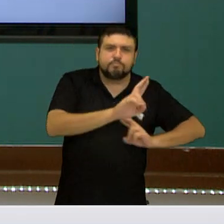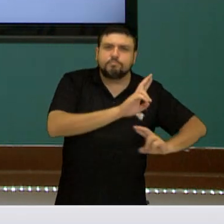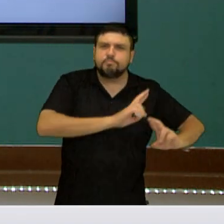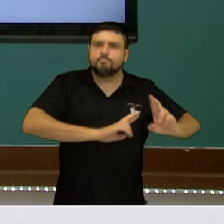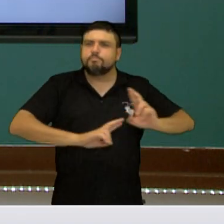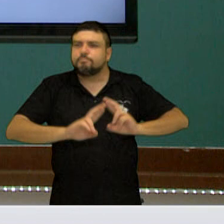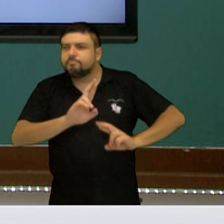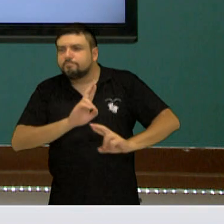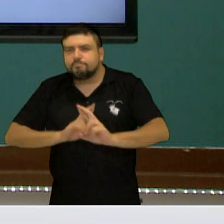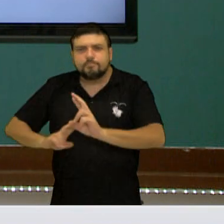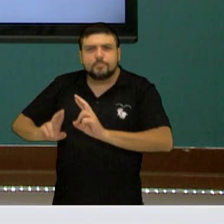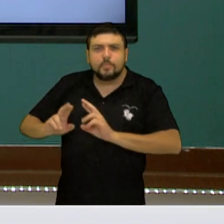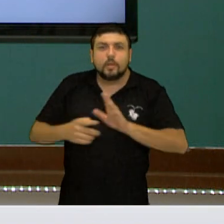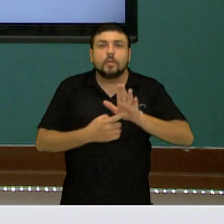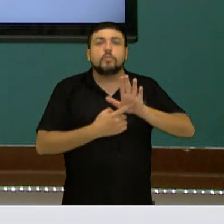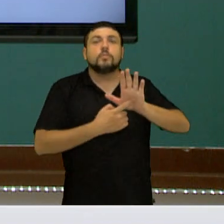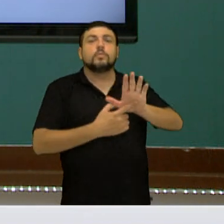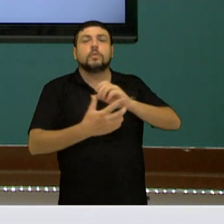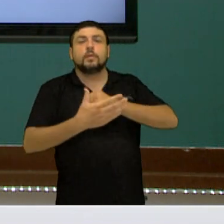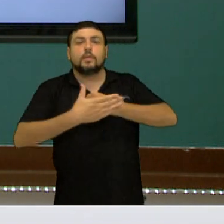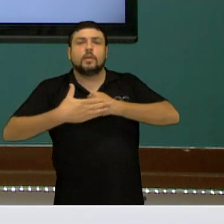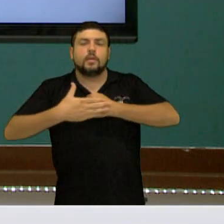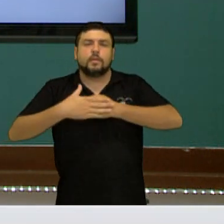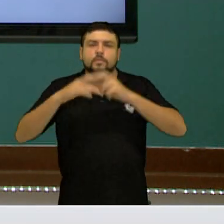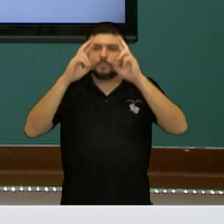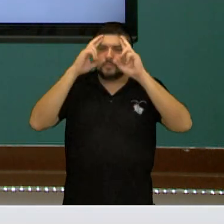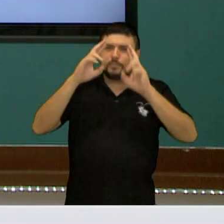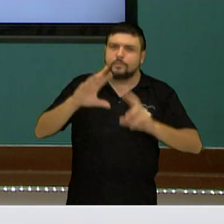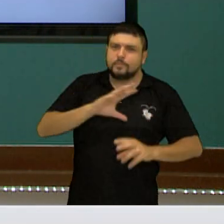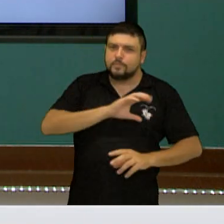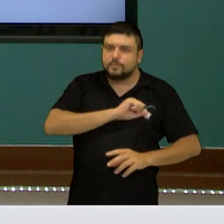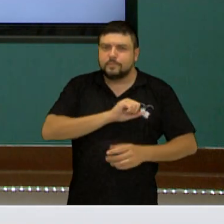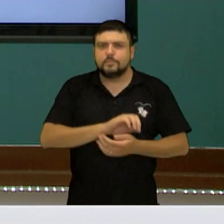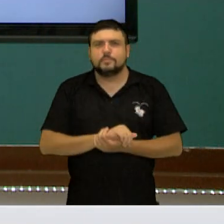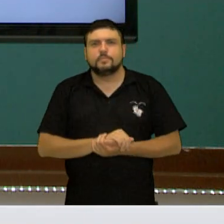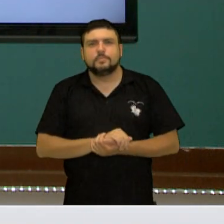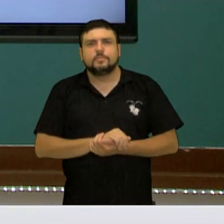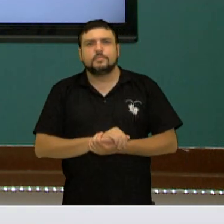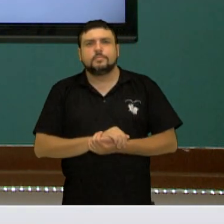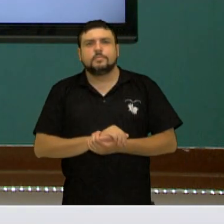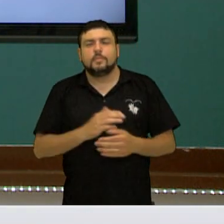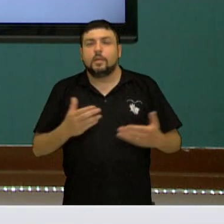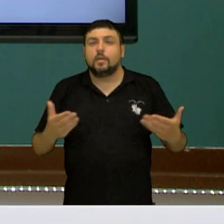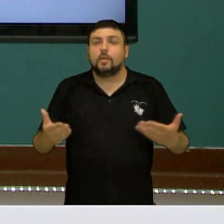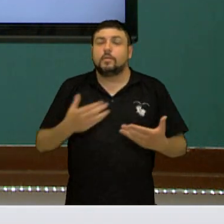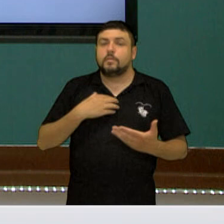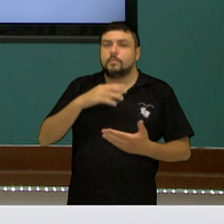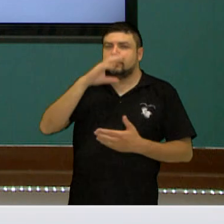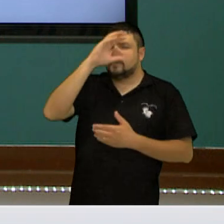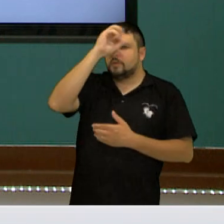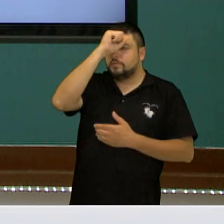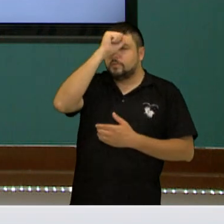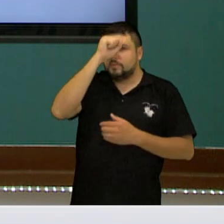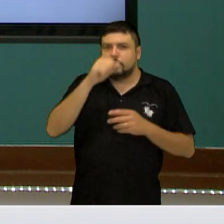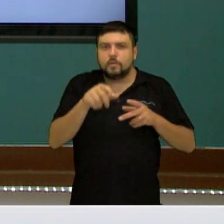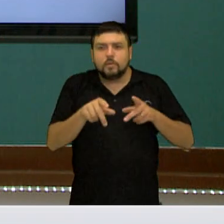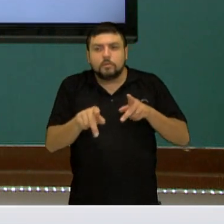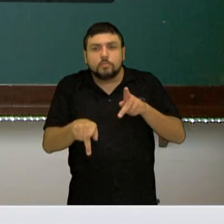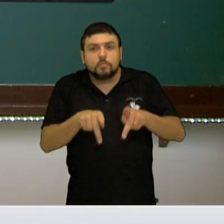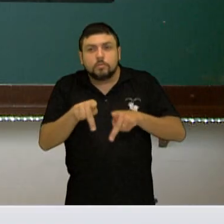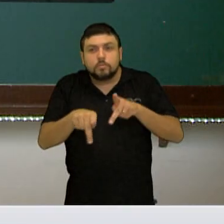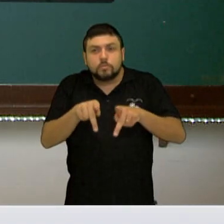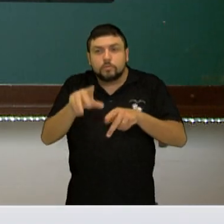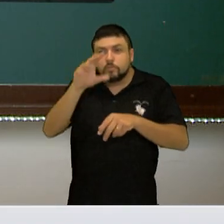e manter o carinho, o respeito, o amor. Legal, né? Podemos aprender com vários povos cumprimentos sem toque físicos